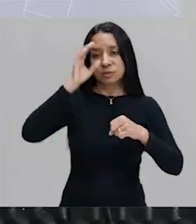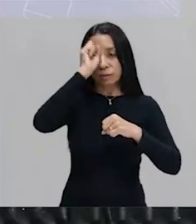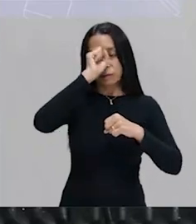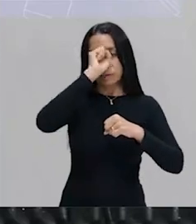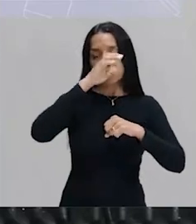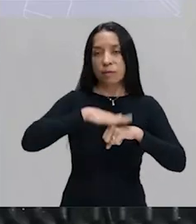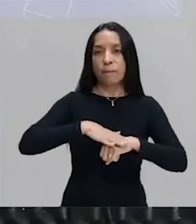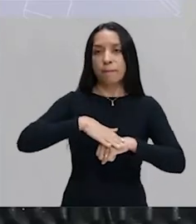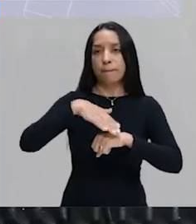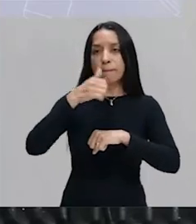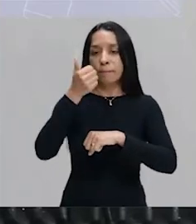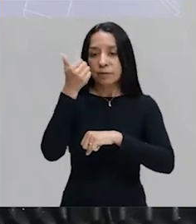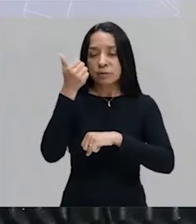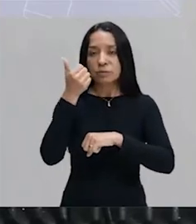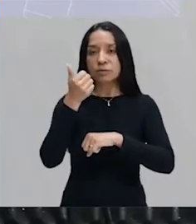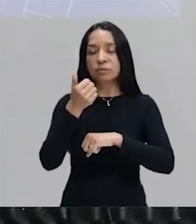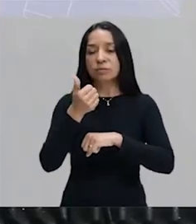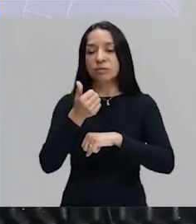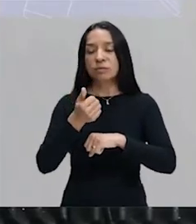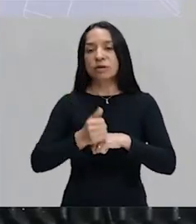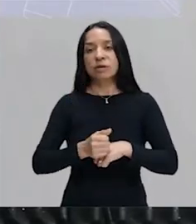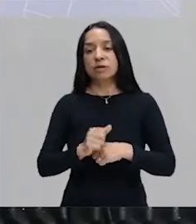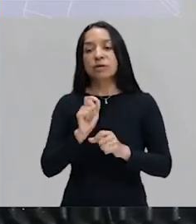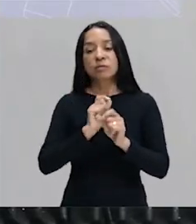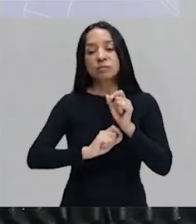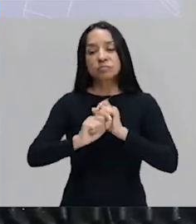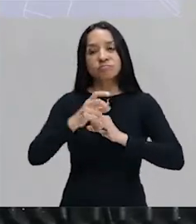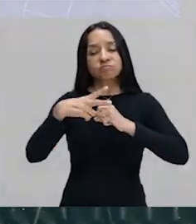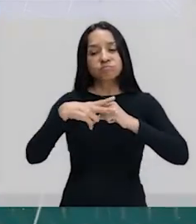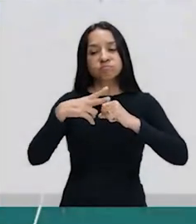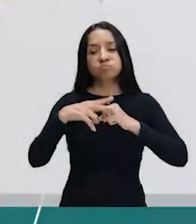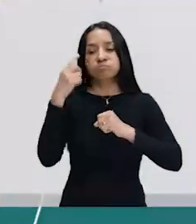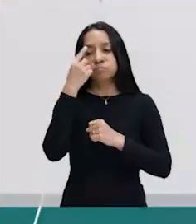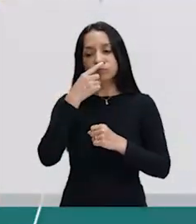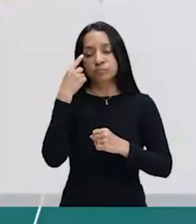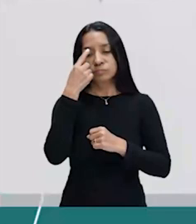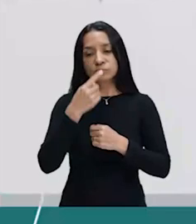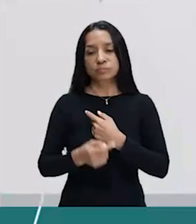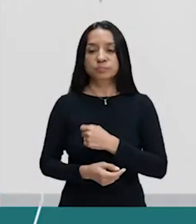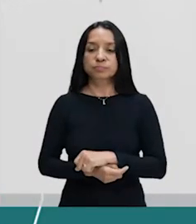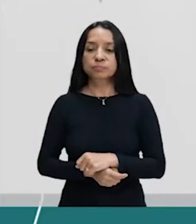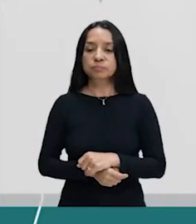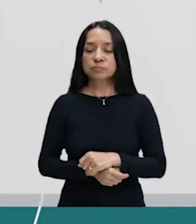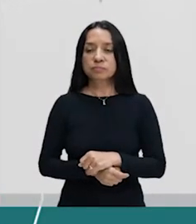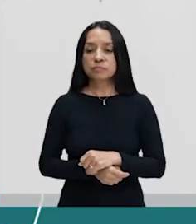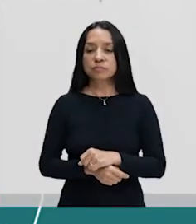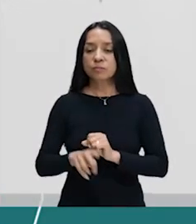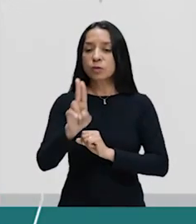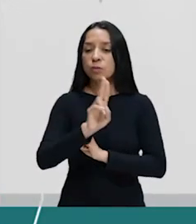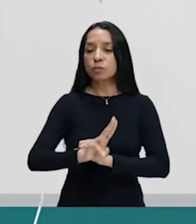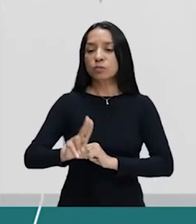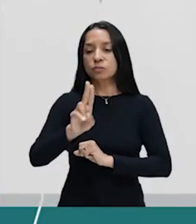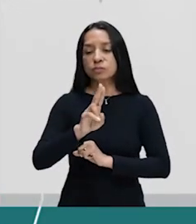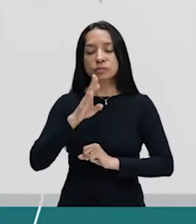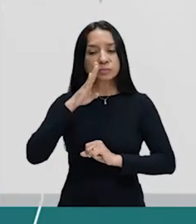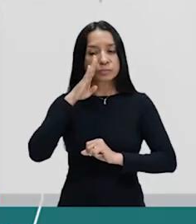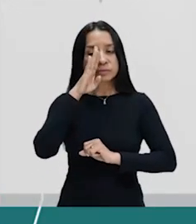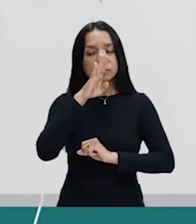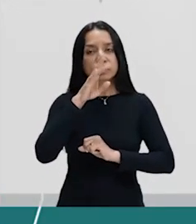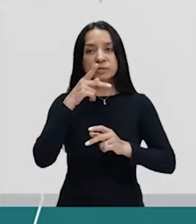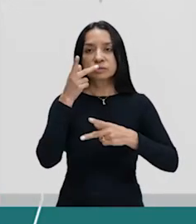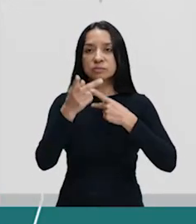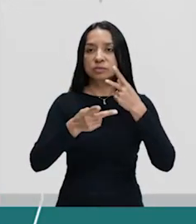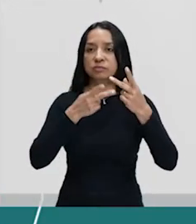melhor verbo em espanhol. Seus usos principais são para falar sobre estado